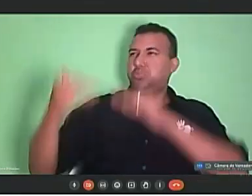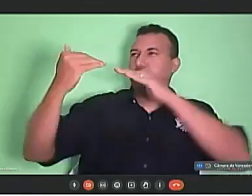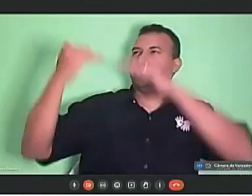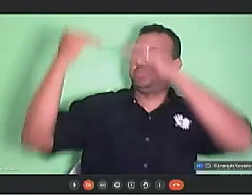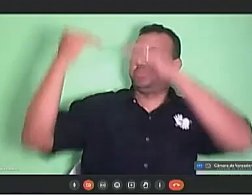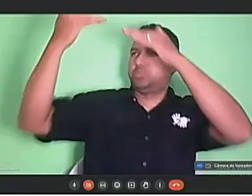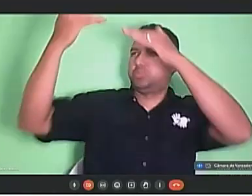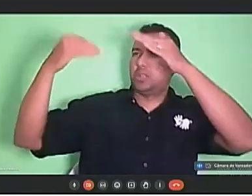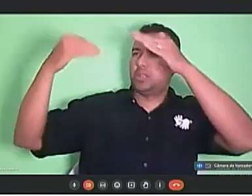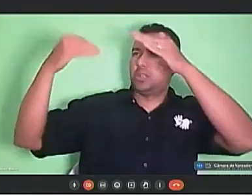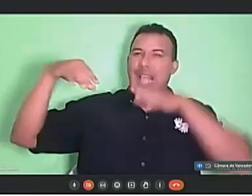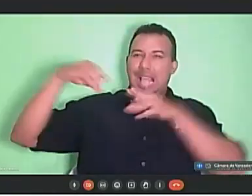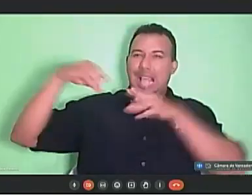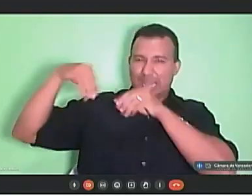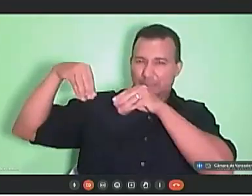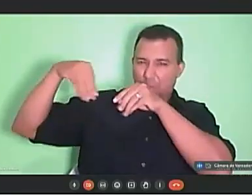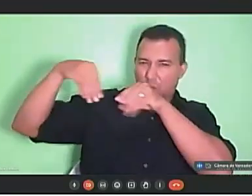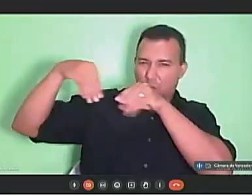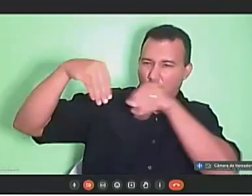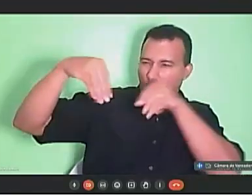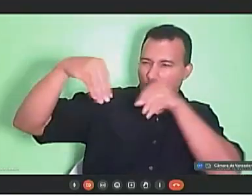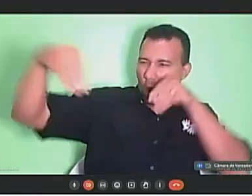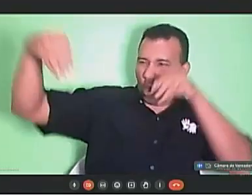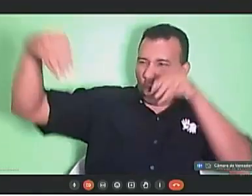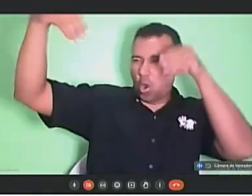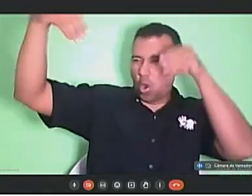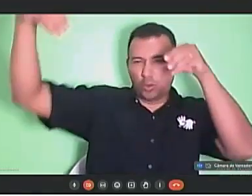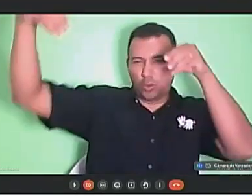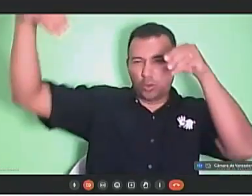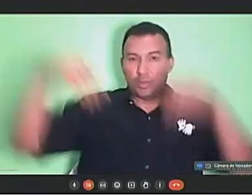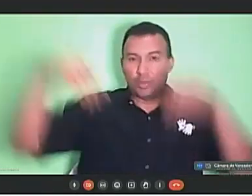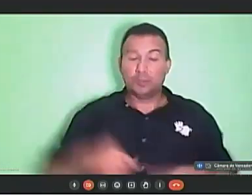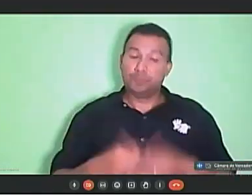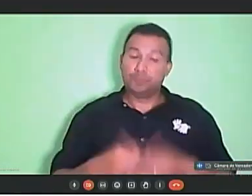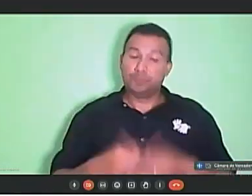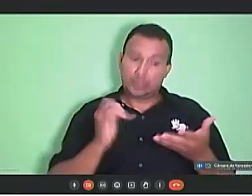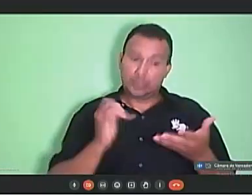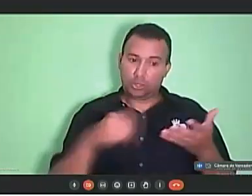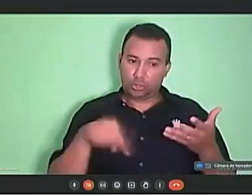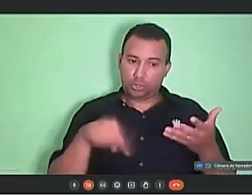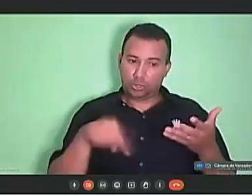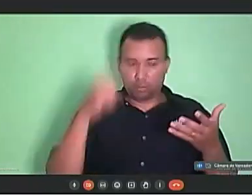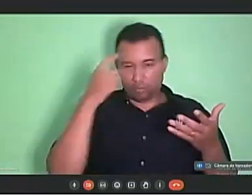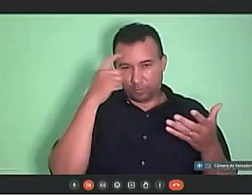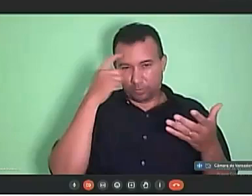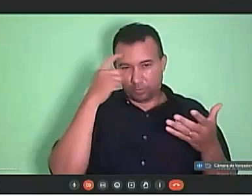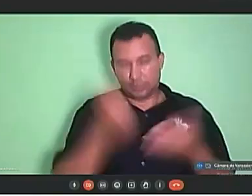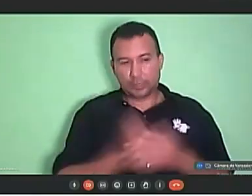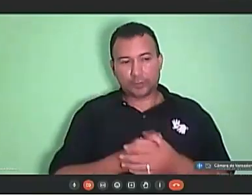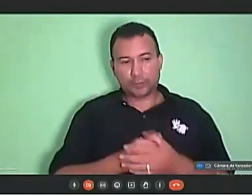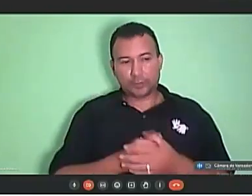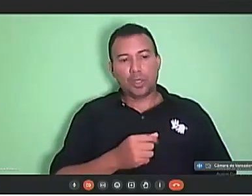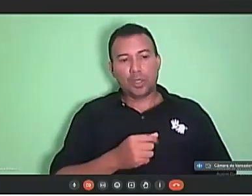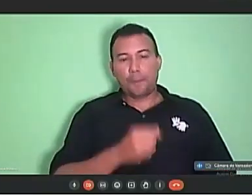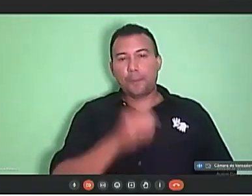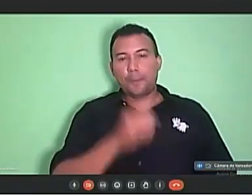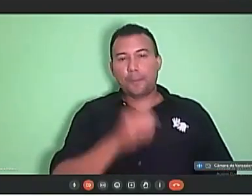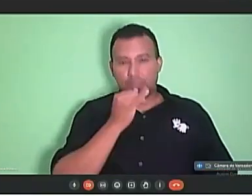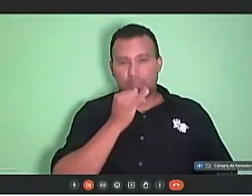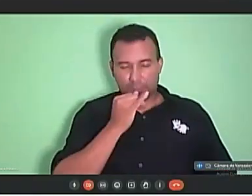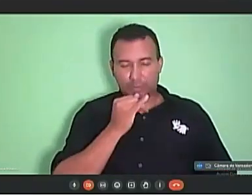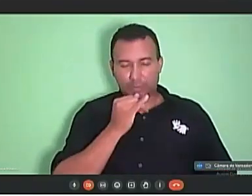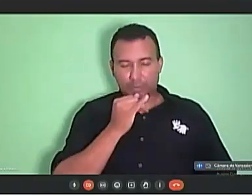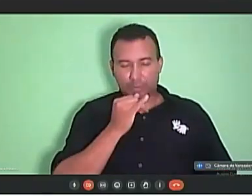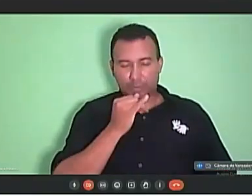Brasil, né? E se a gente imaginar um cenário indesejável, né, que seria um galgamento do dique